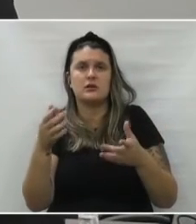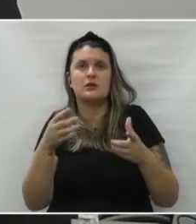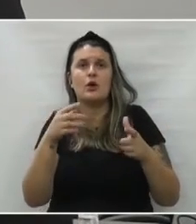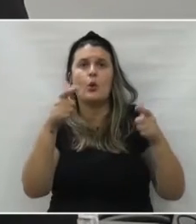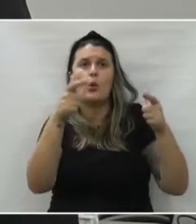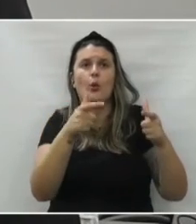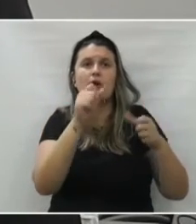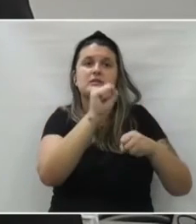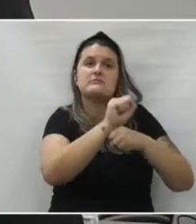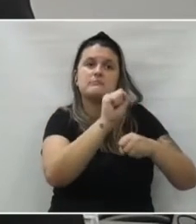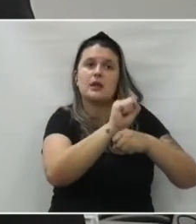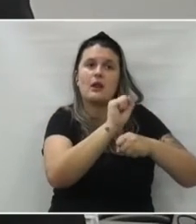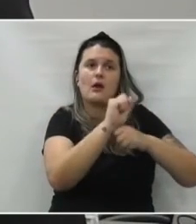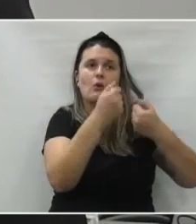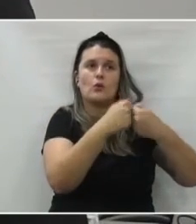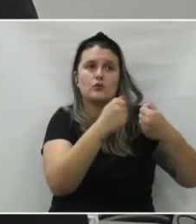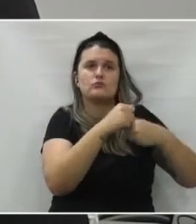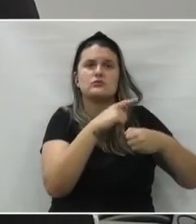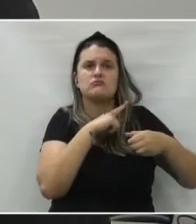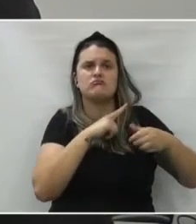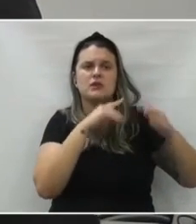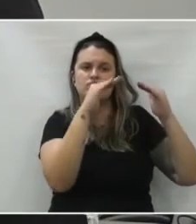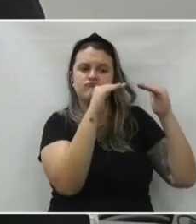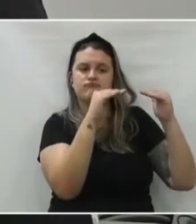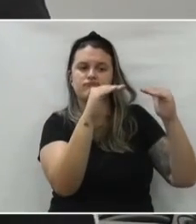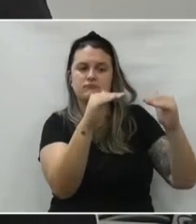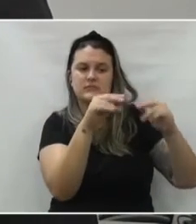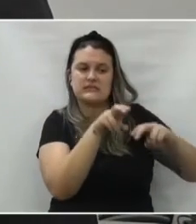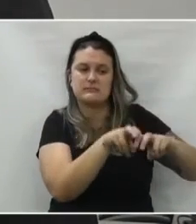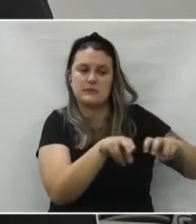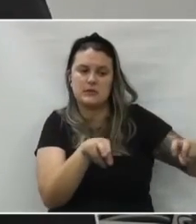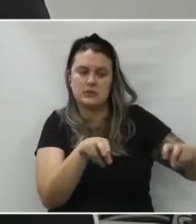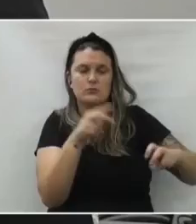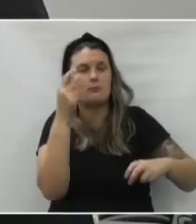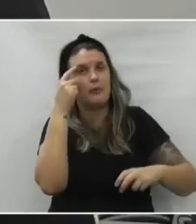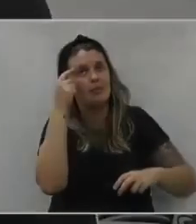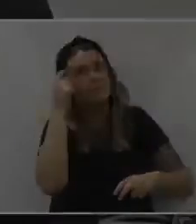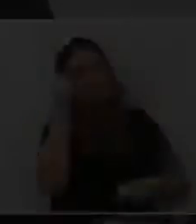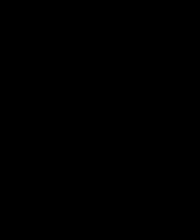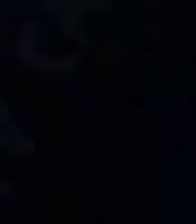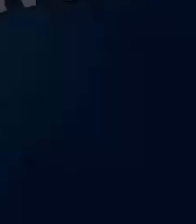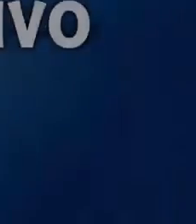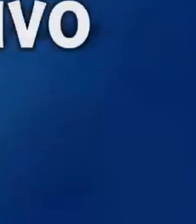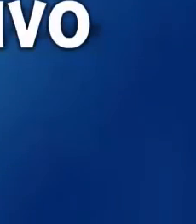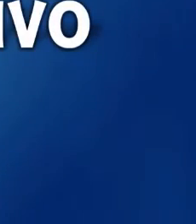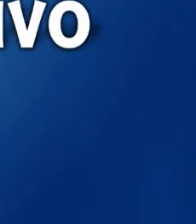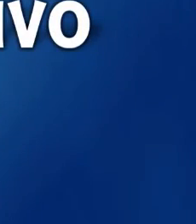de ônibus, que hoje já estão sendo feitos os investimentos. Então pensamos nessa ideia, com esse requerimento.